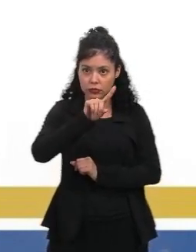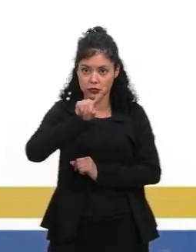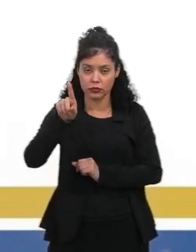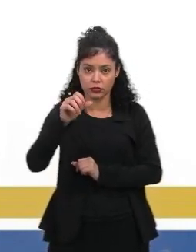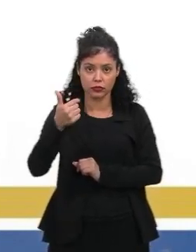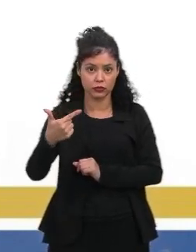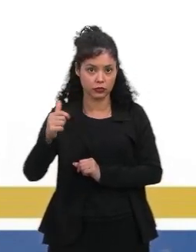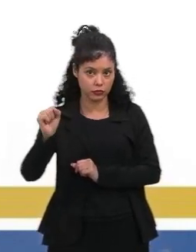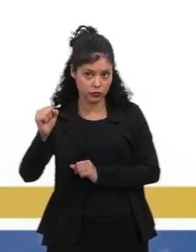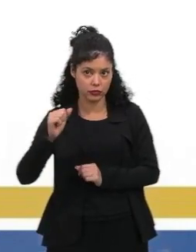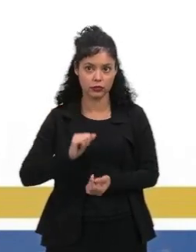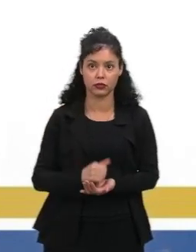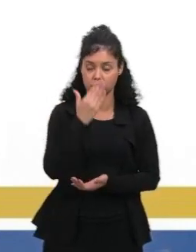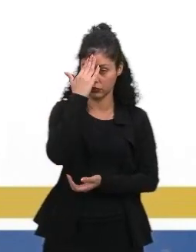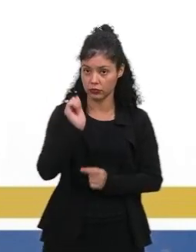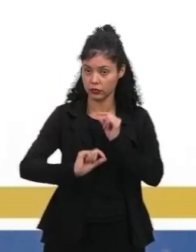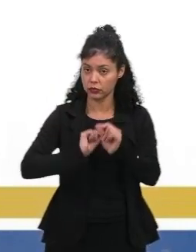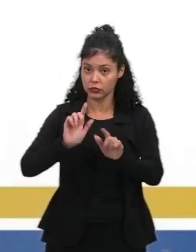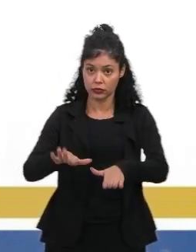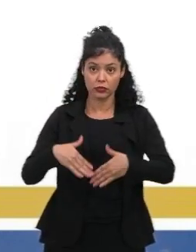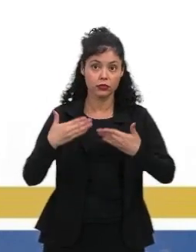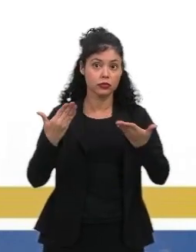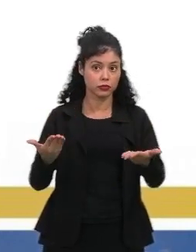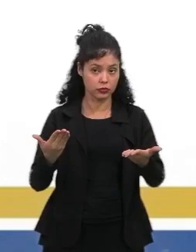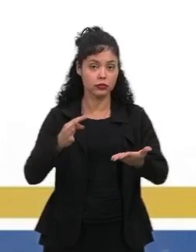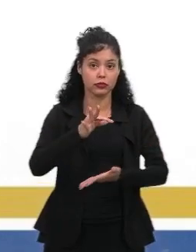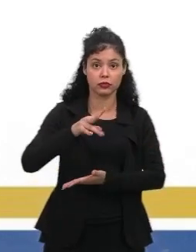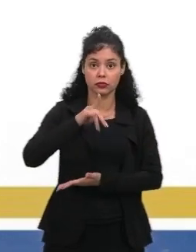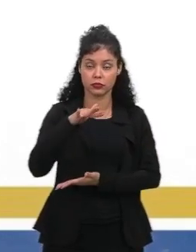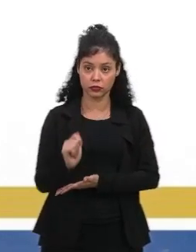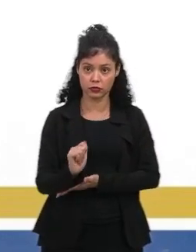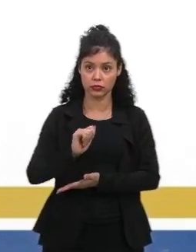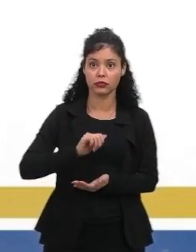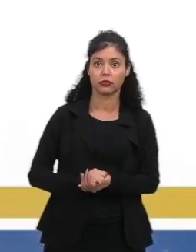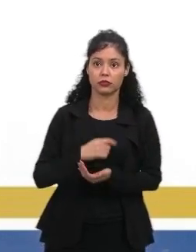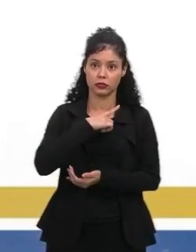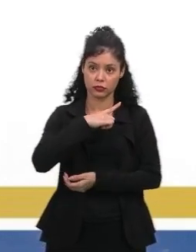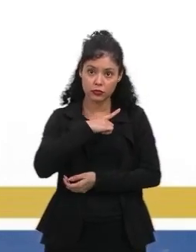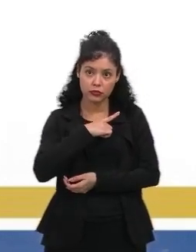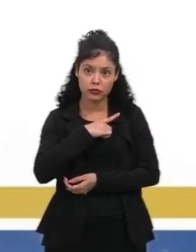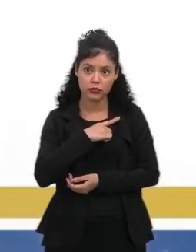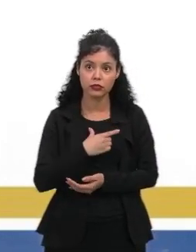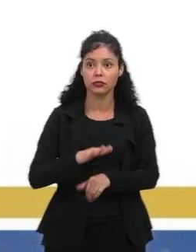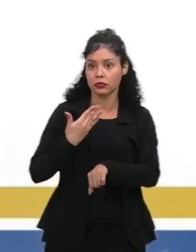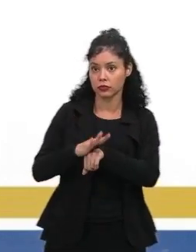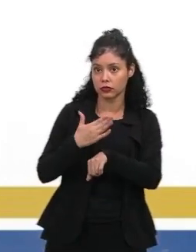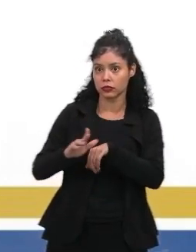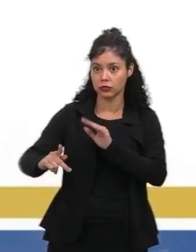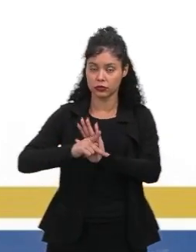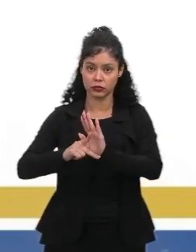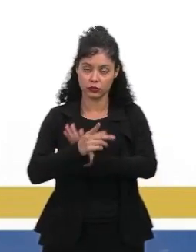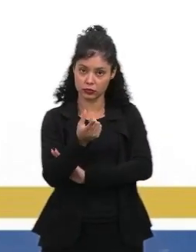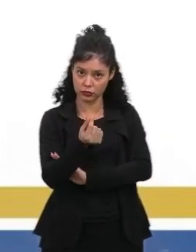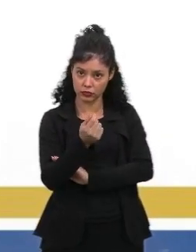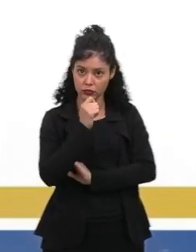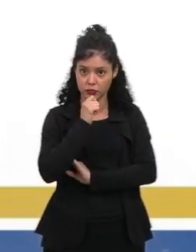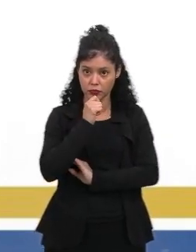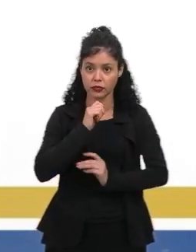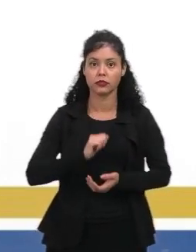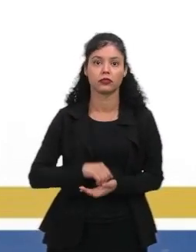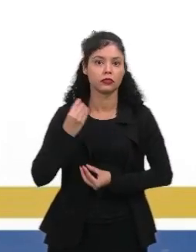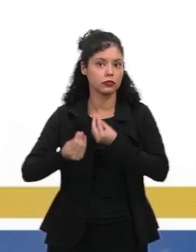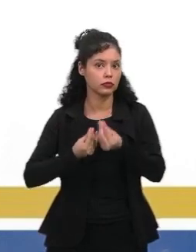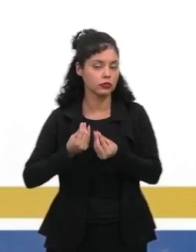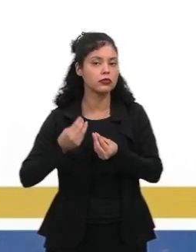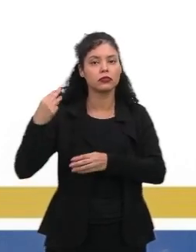de 28. Queremos saber qual que é a taxa de juros compostos praticada nesse financiamento. Importante saber que quando se trata de